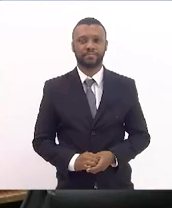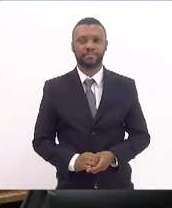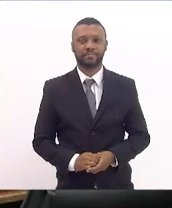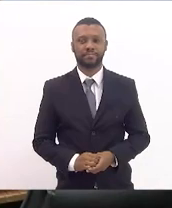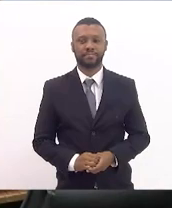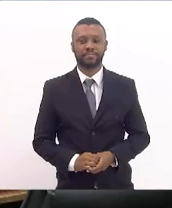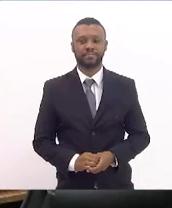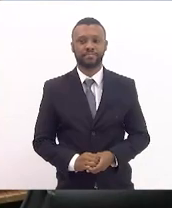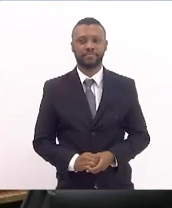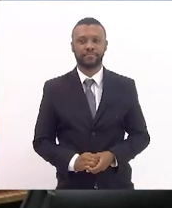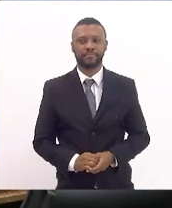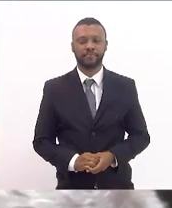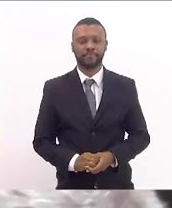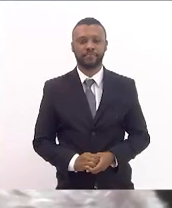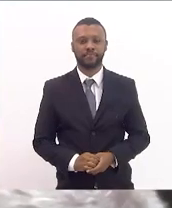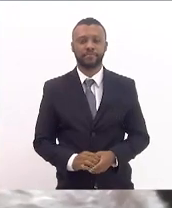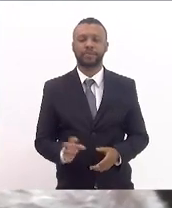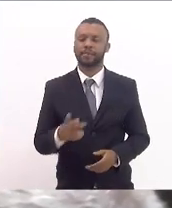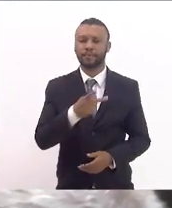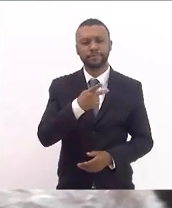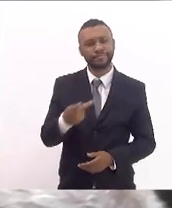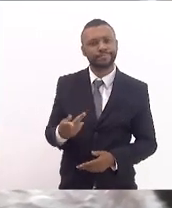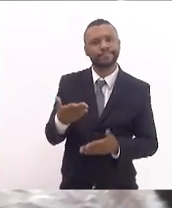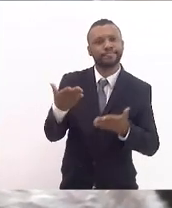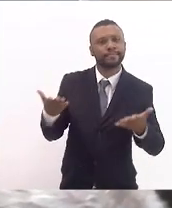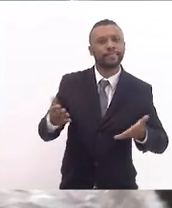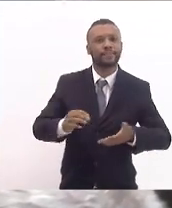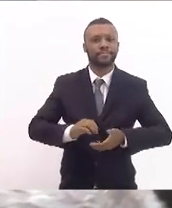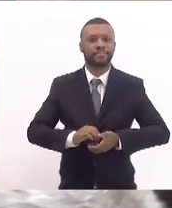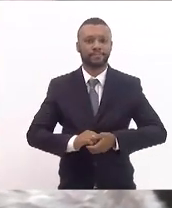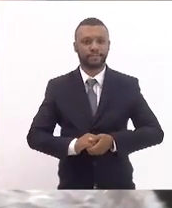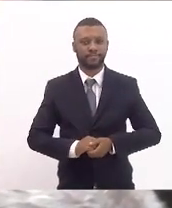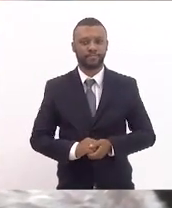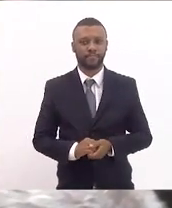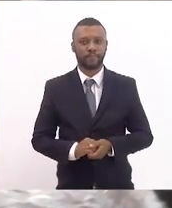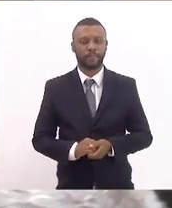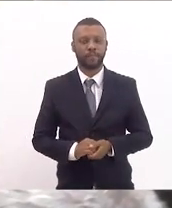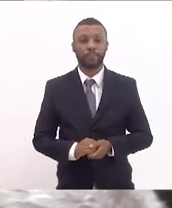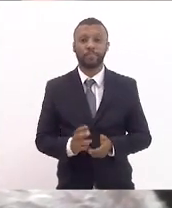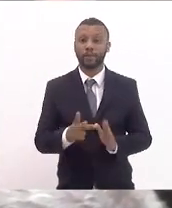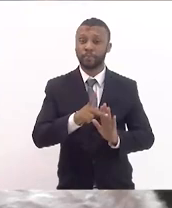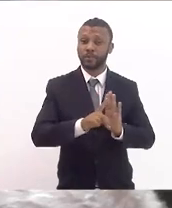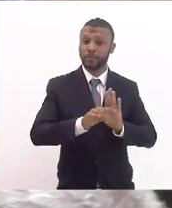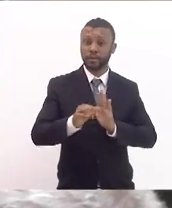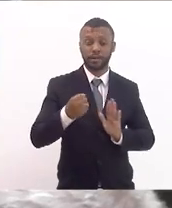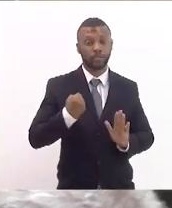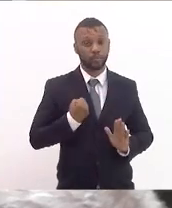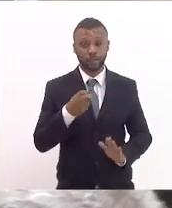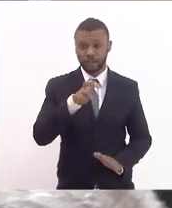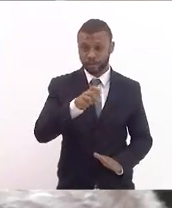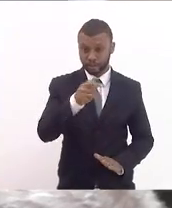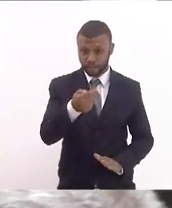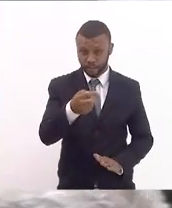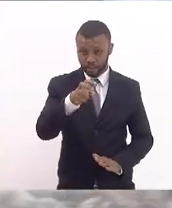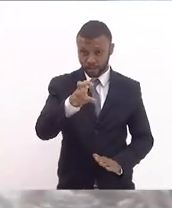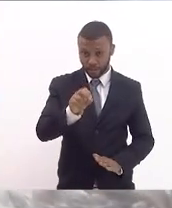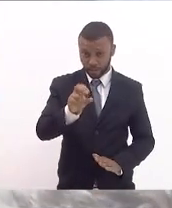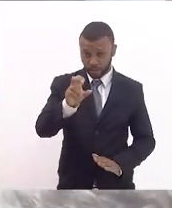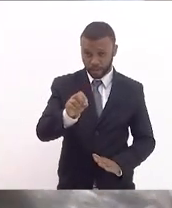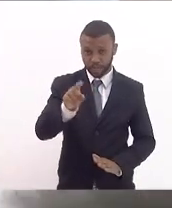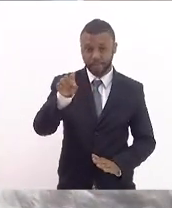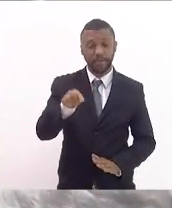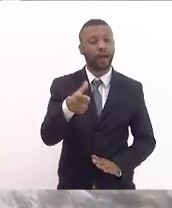o seu presente o projeto de lei 5770 de